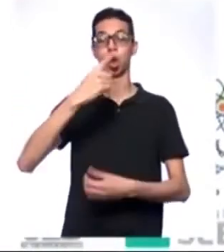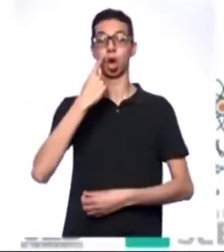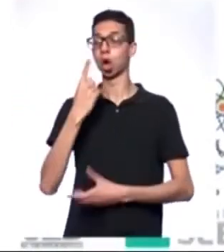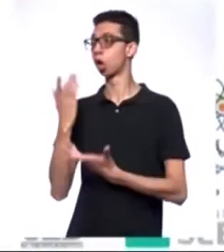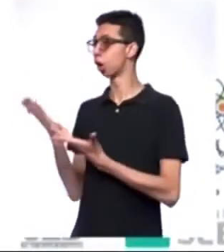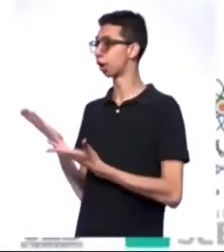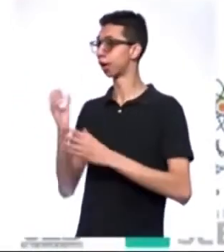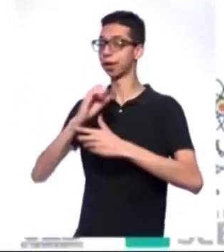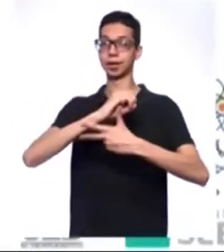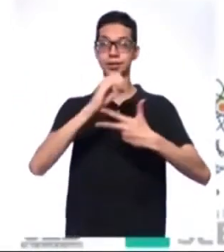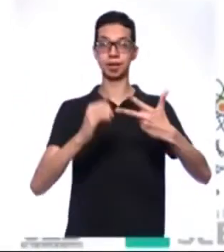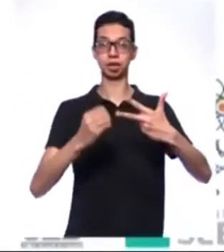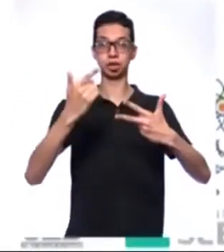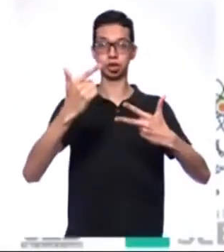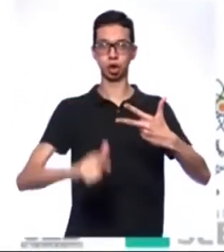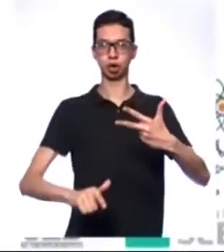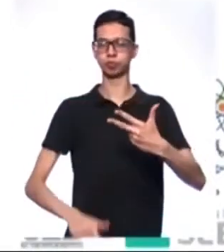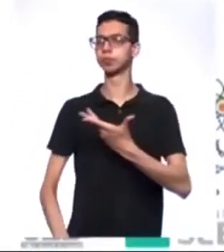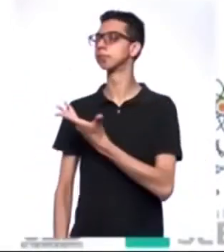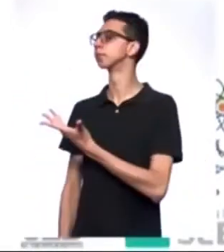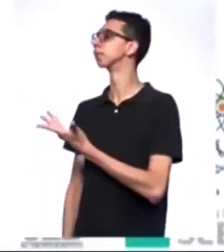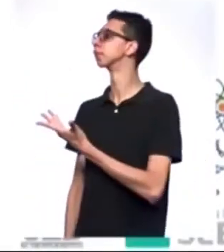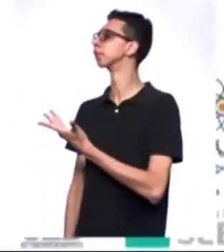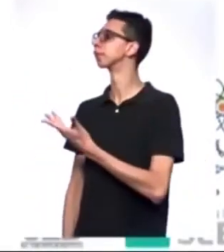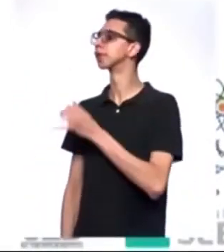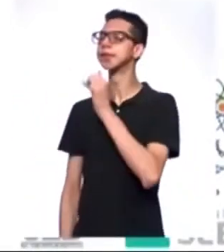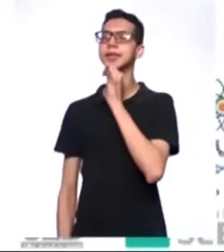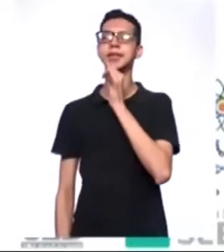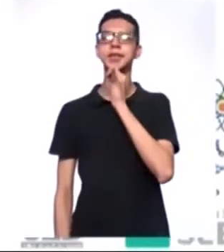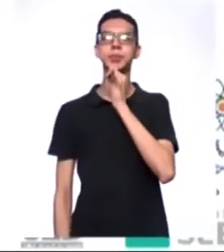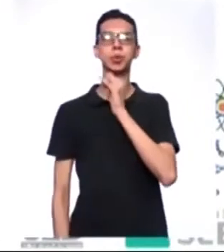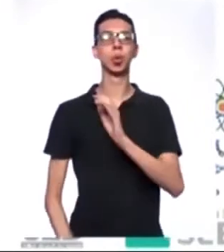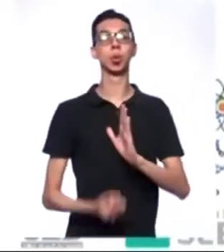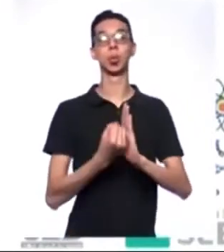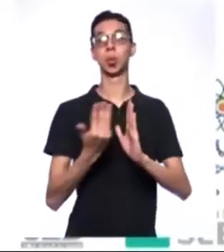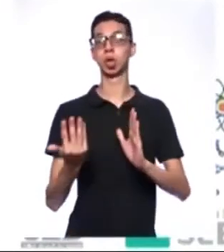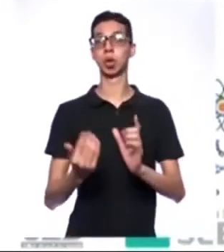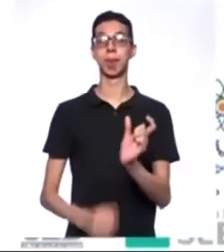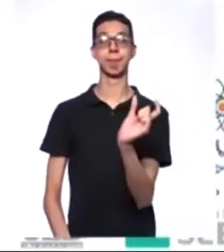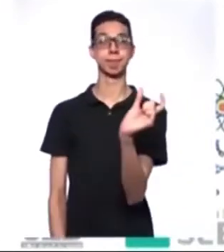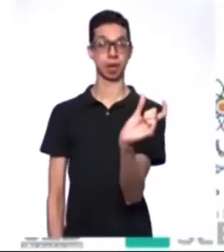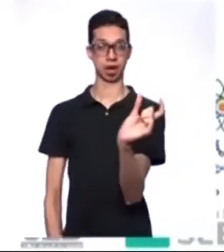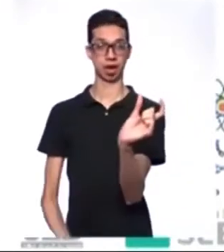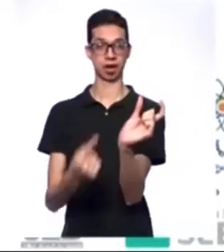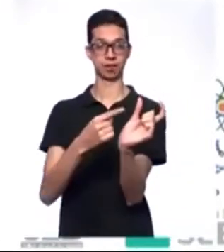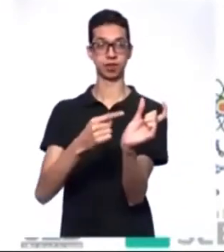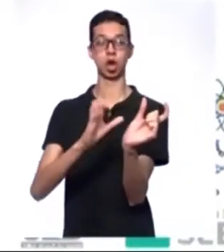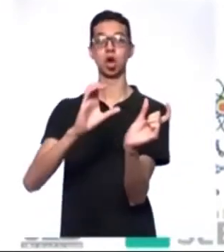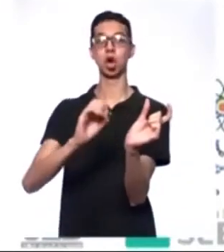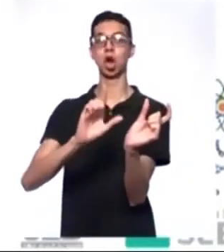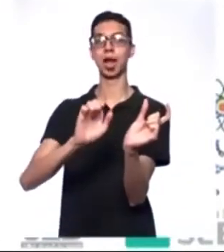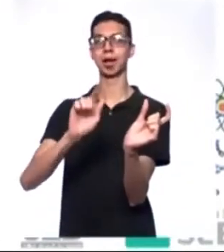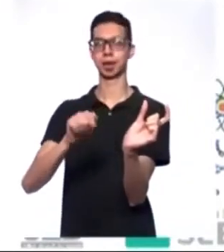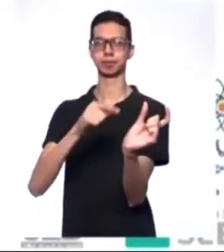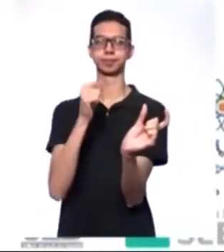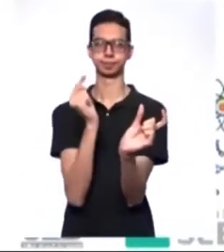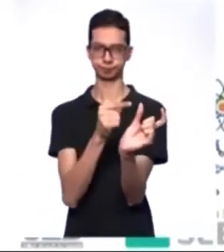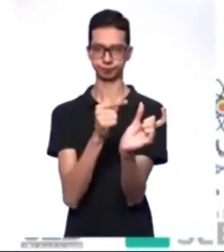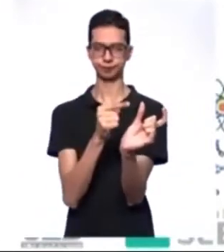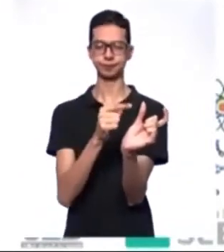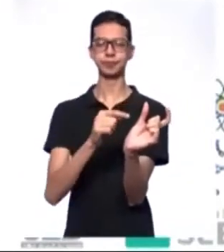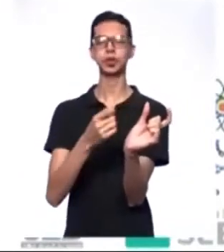e nem aí ó o número de anagramas da palavra colega o número de anagramas da palavra colega